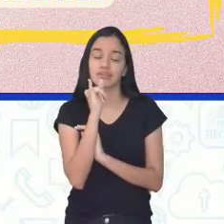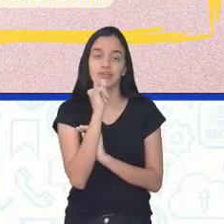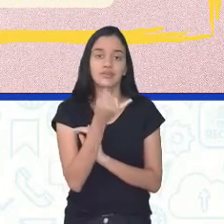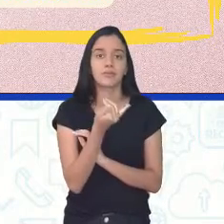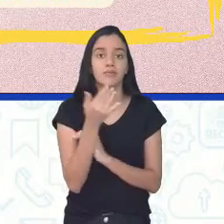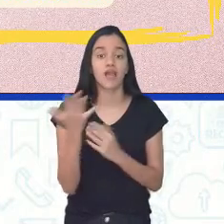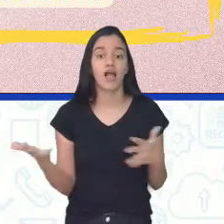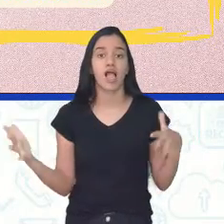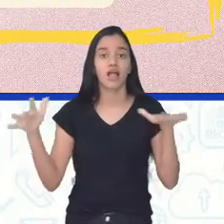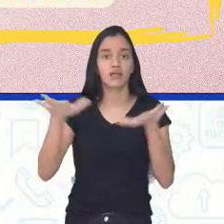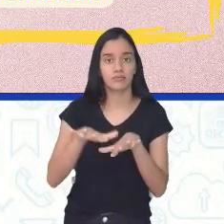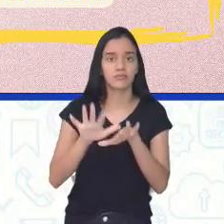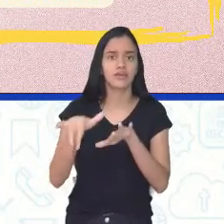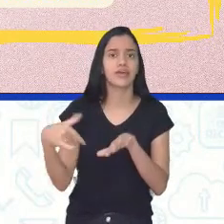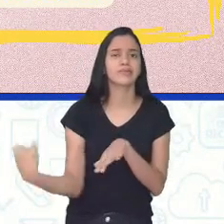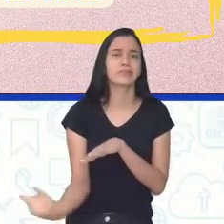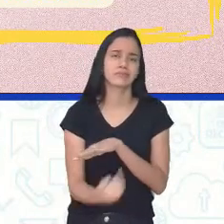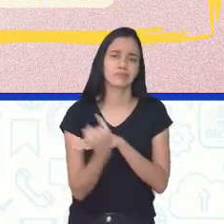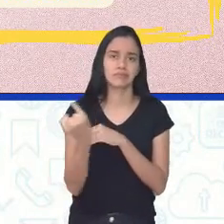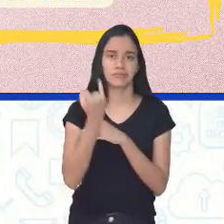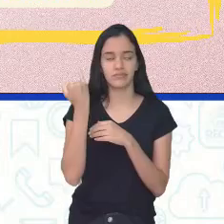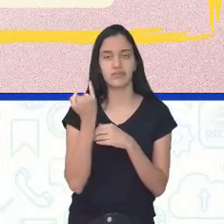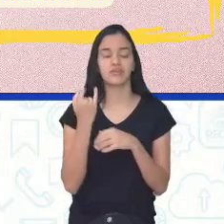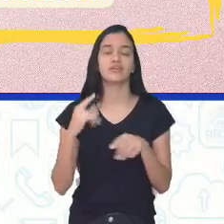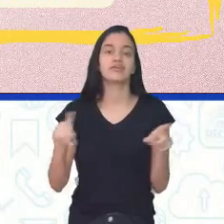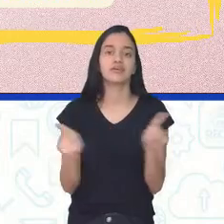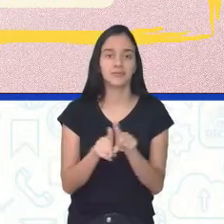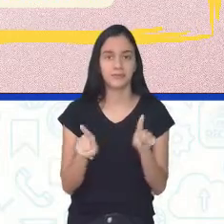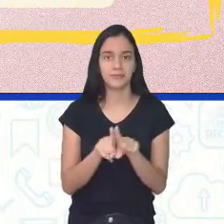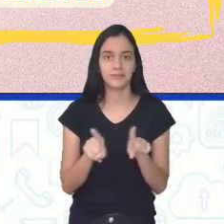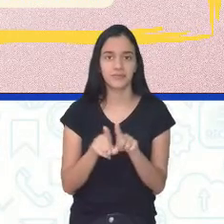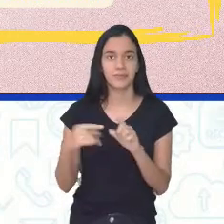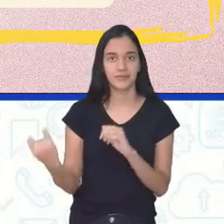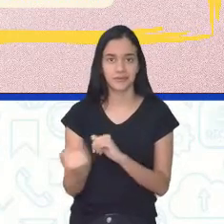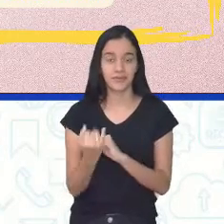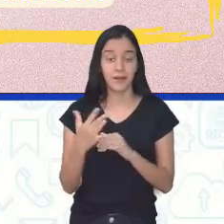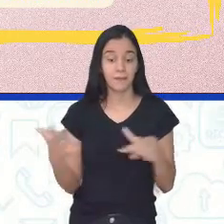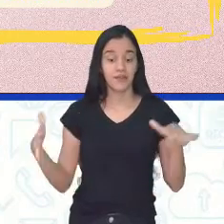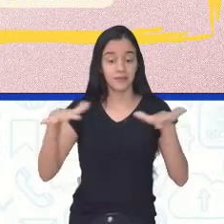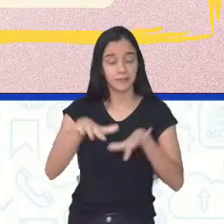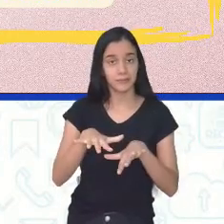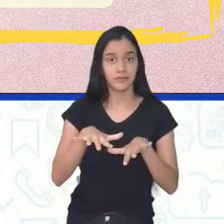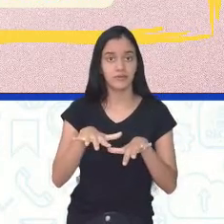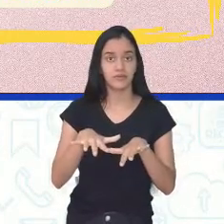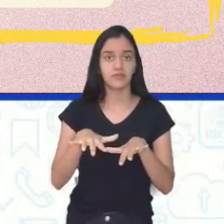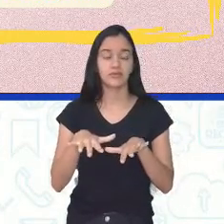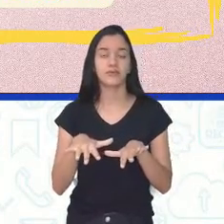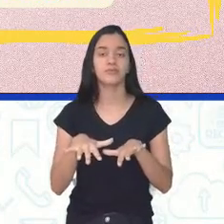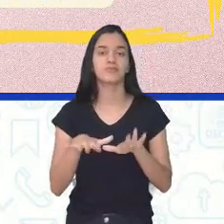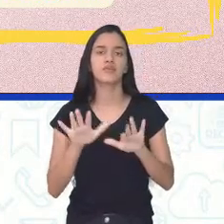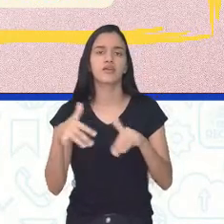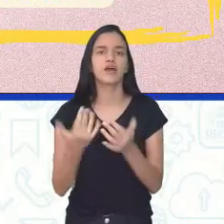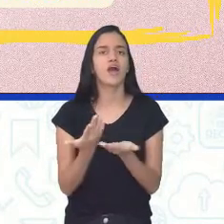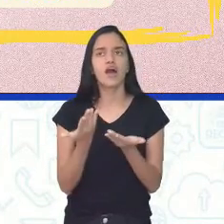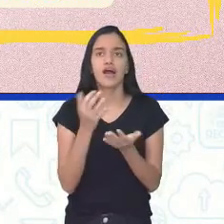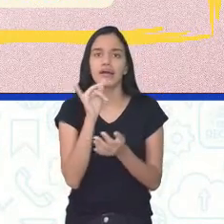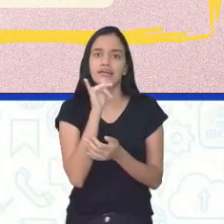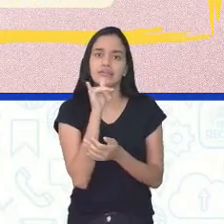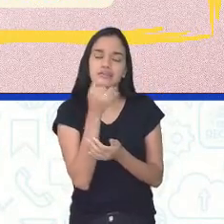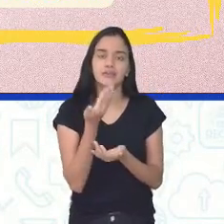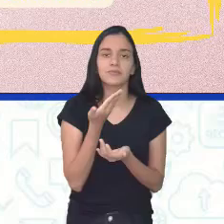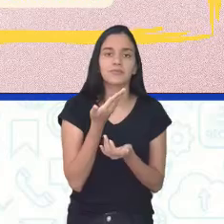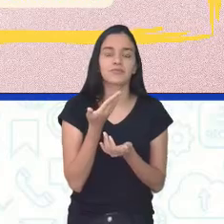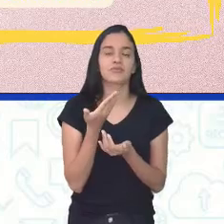à inclusão. É muito importante. E essa questão da inclusão, para a gente colocar para bem distante da gente,